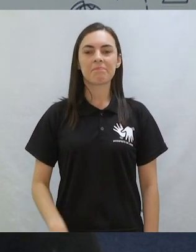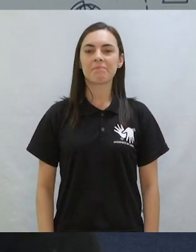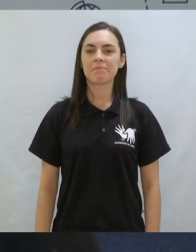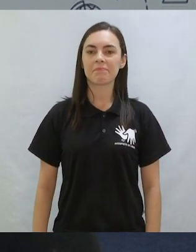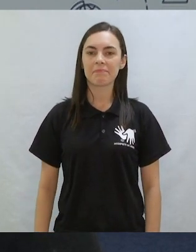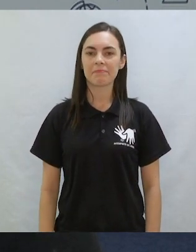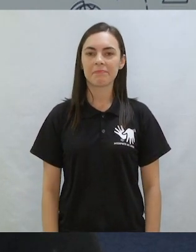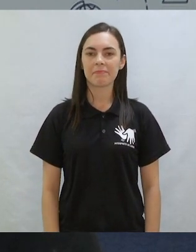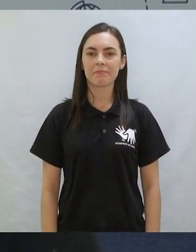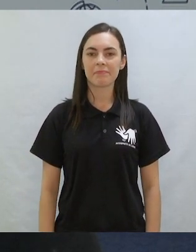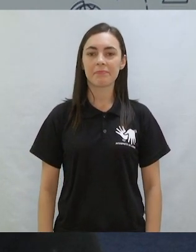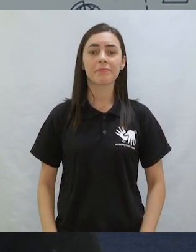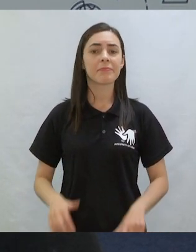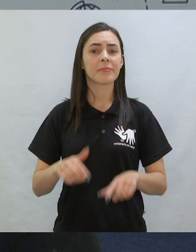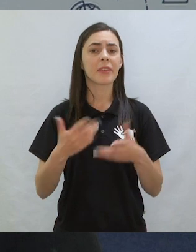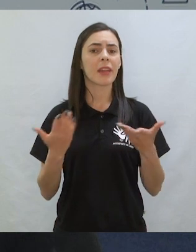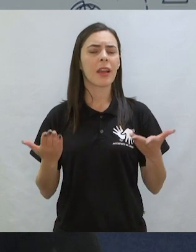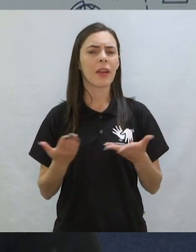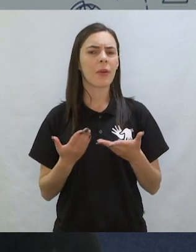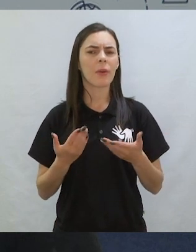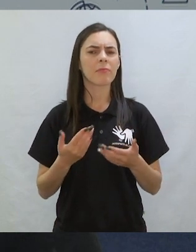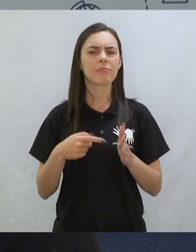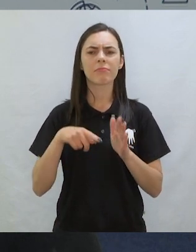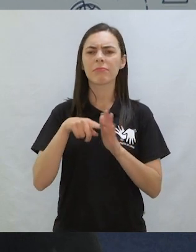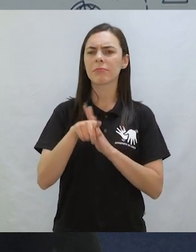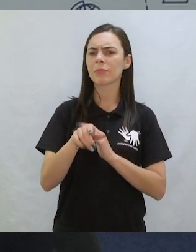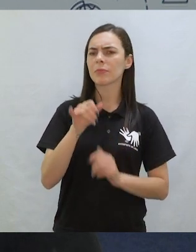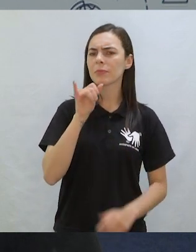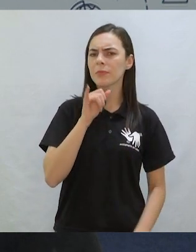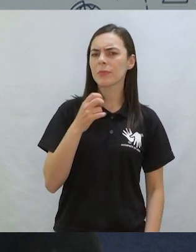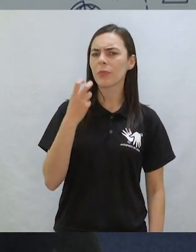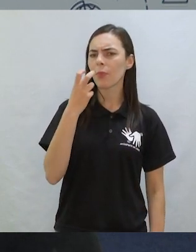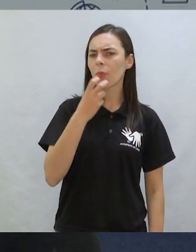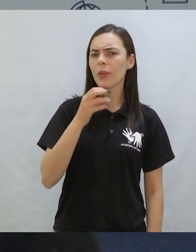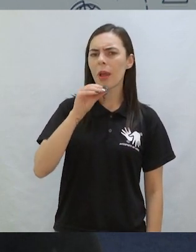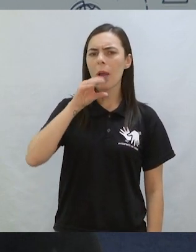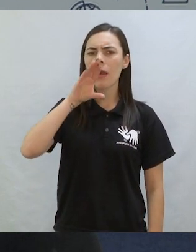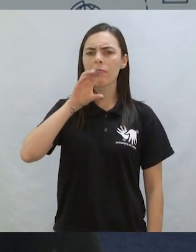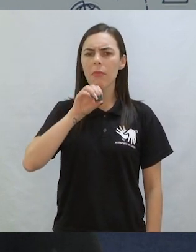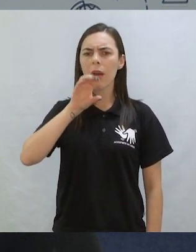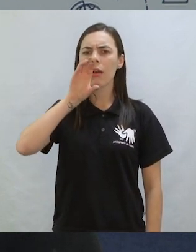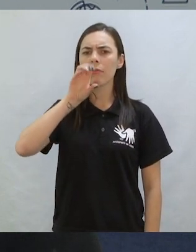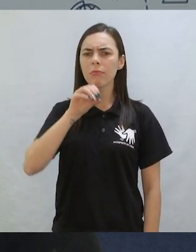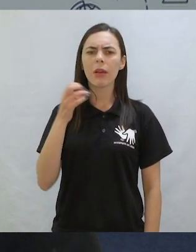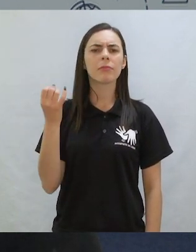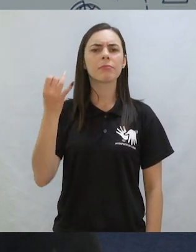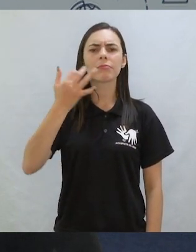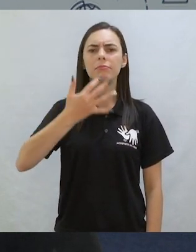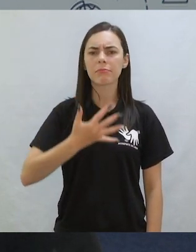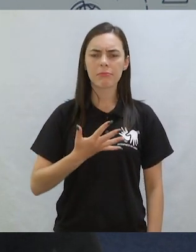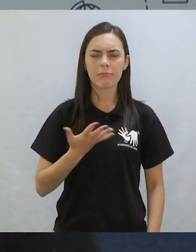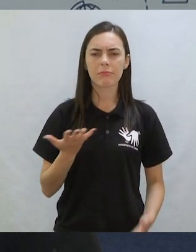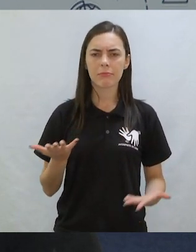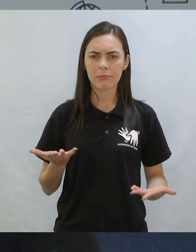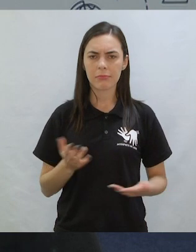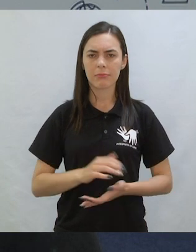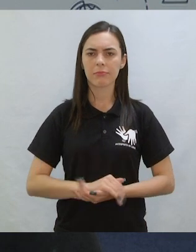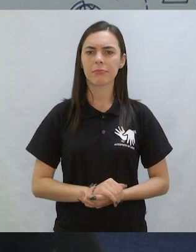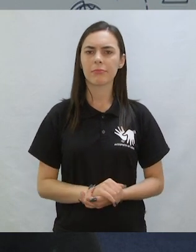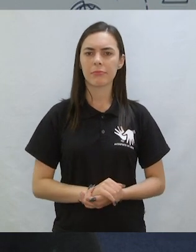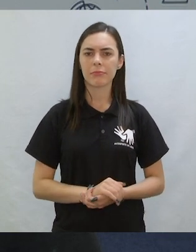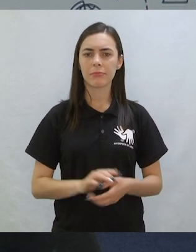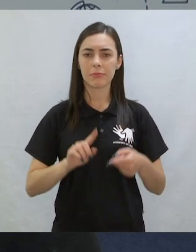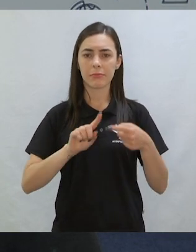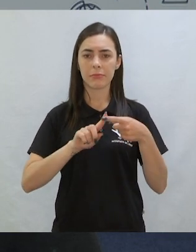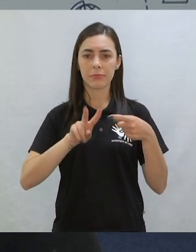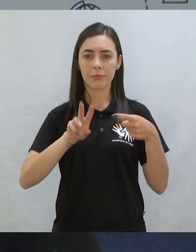Muito bem! E quantas vezes a gente abre a boca para falar voluntária, para nós separarmos